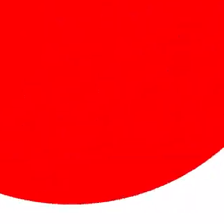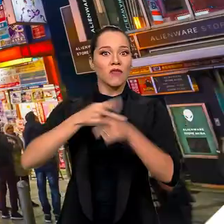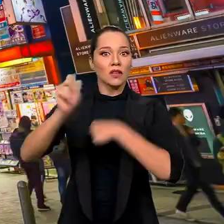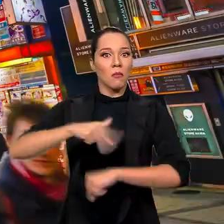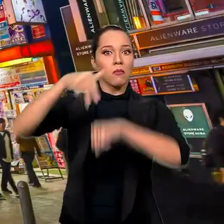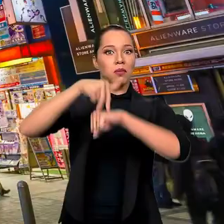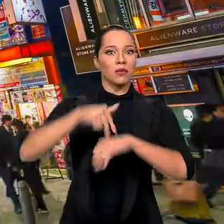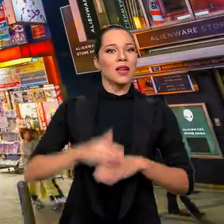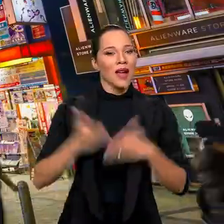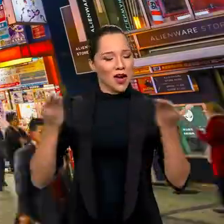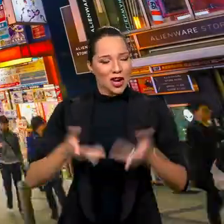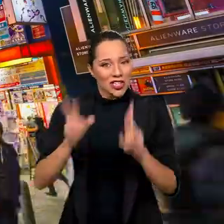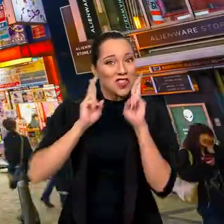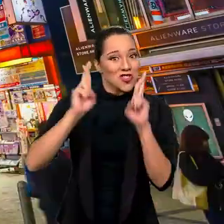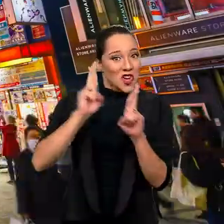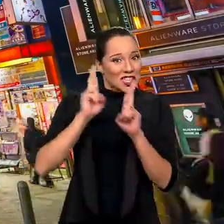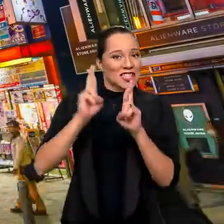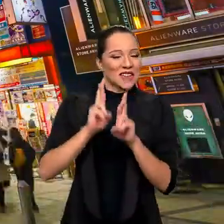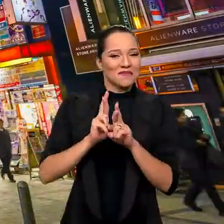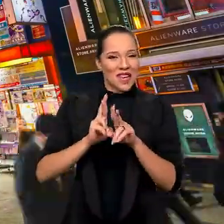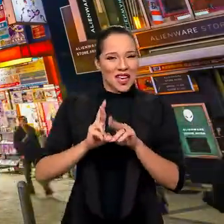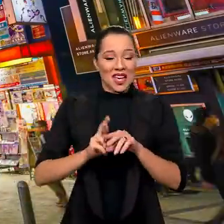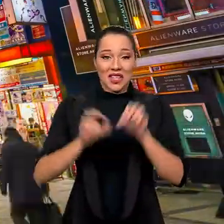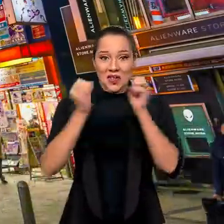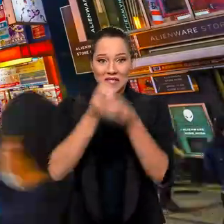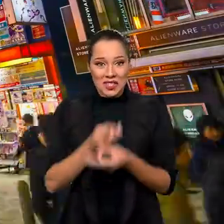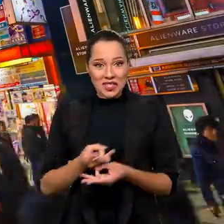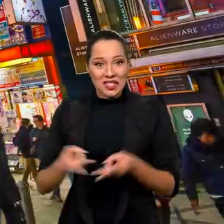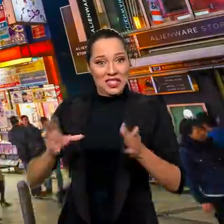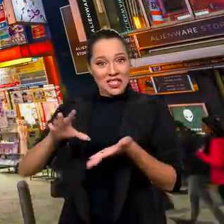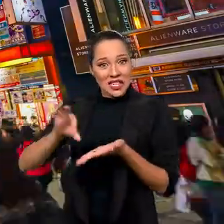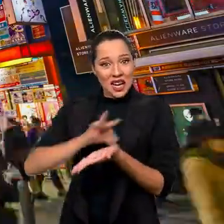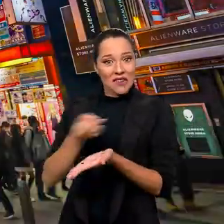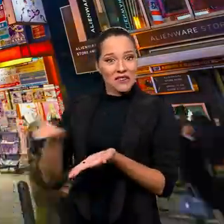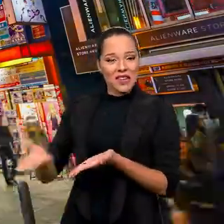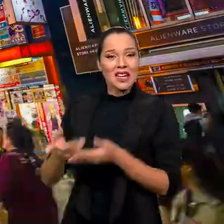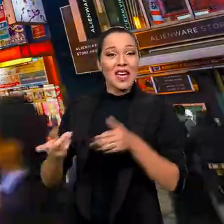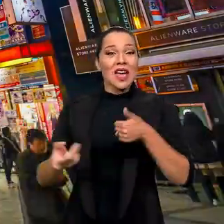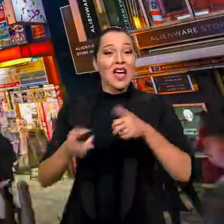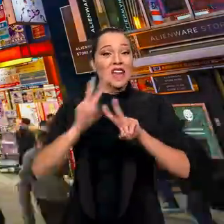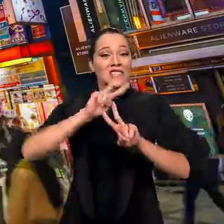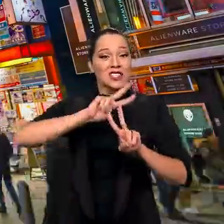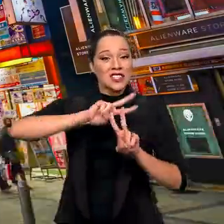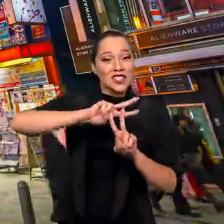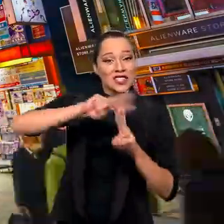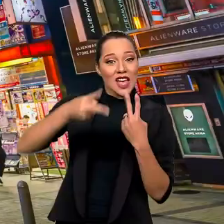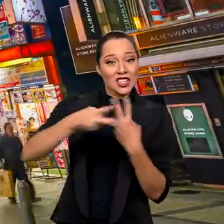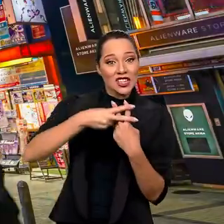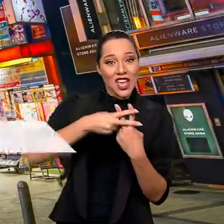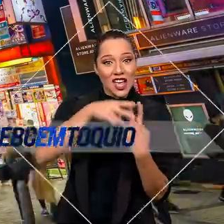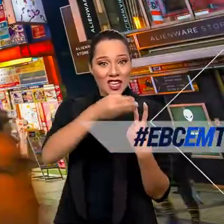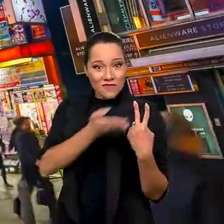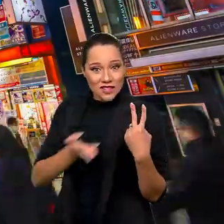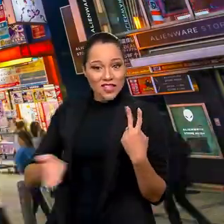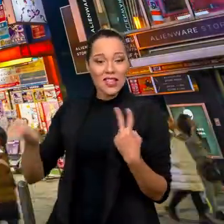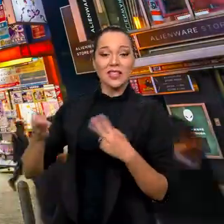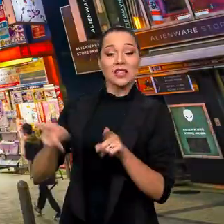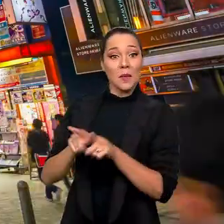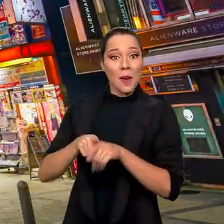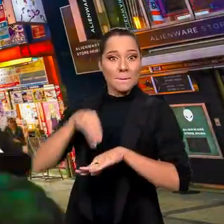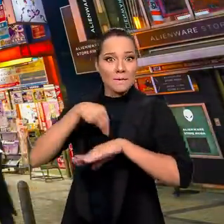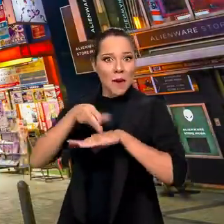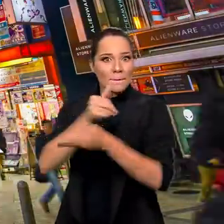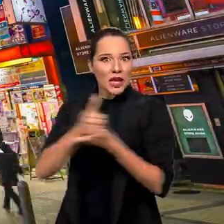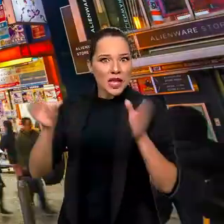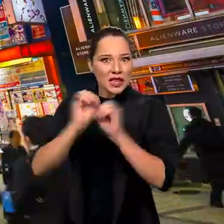pódio. Então é isso, galera. Agora é só torcer, viu? Se inscreve no canal, ativa as notificações, siga a hashtag EBC em Tóquio e, para não perder